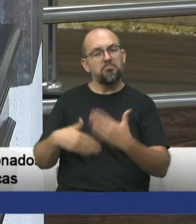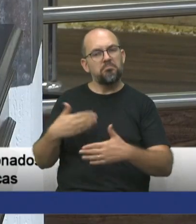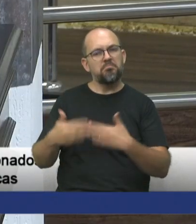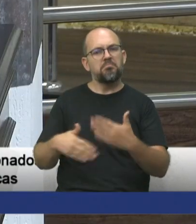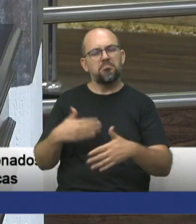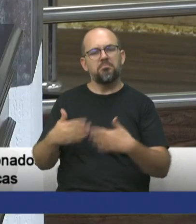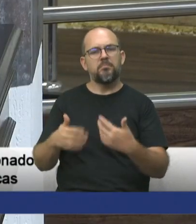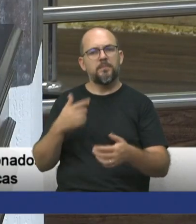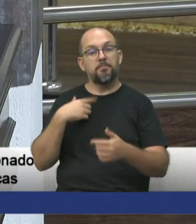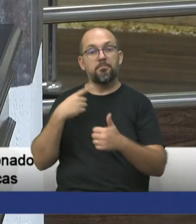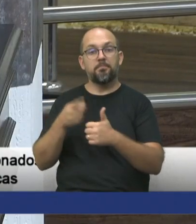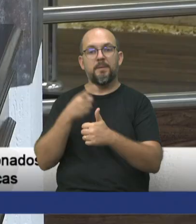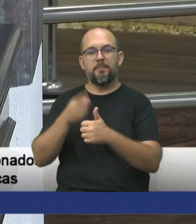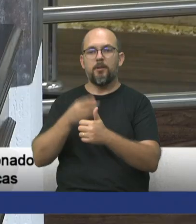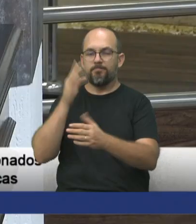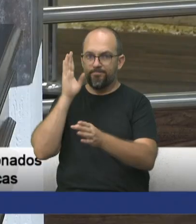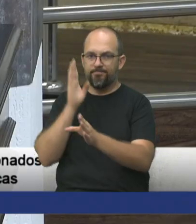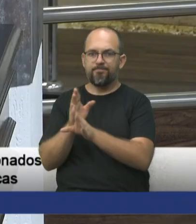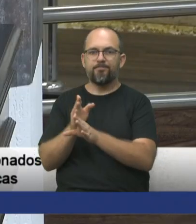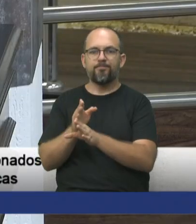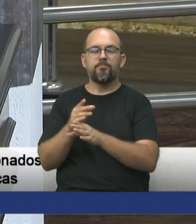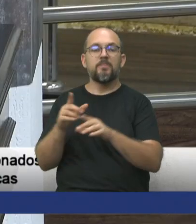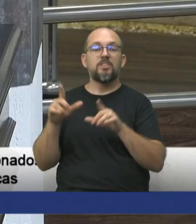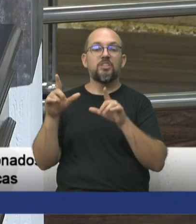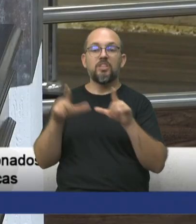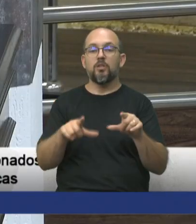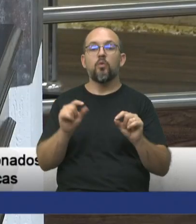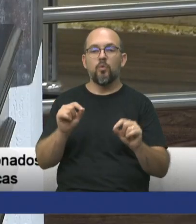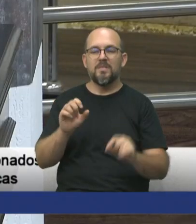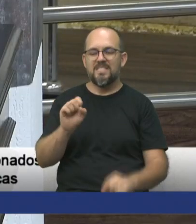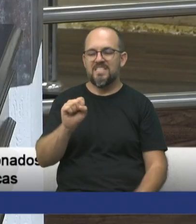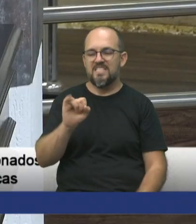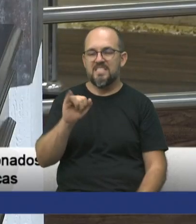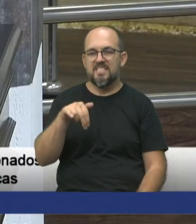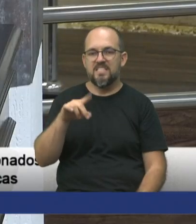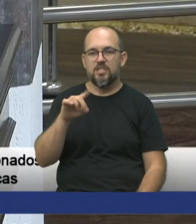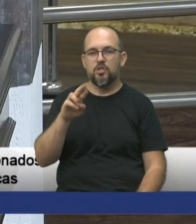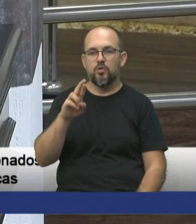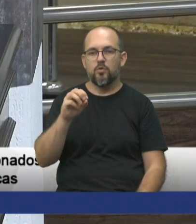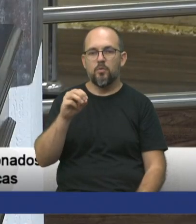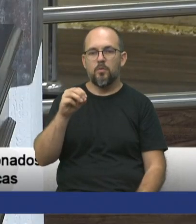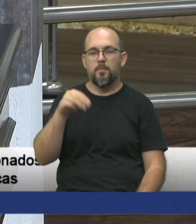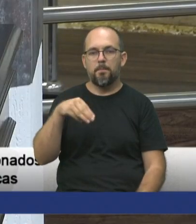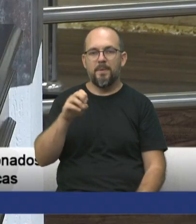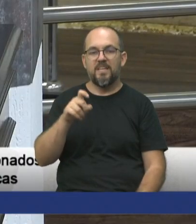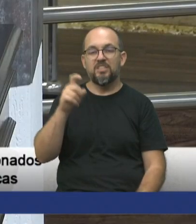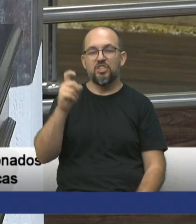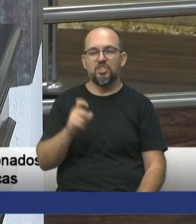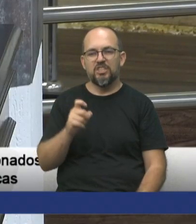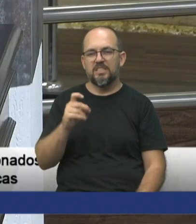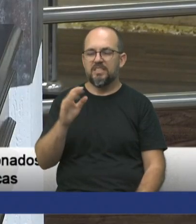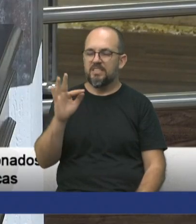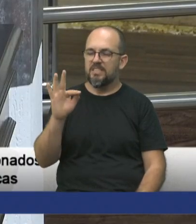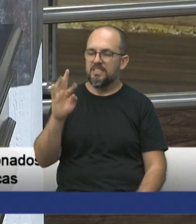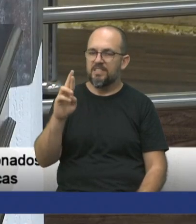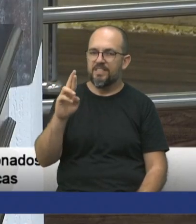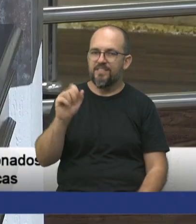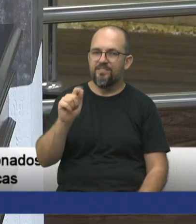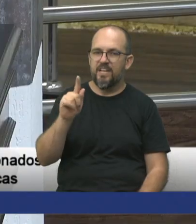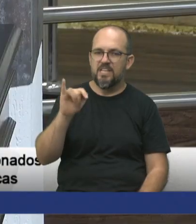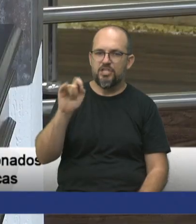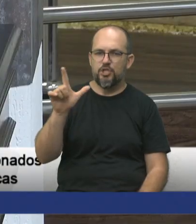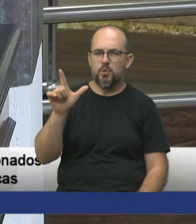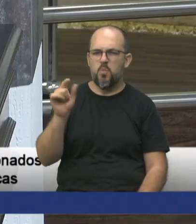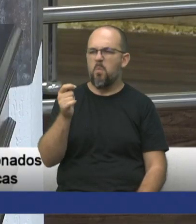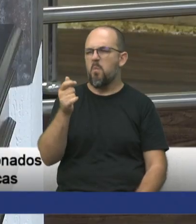primeiro diagnóstico, que era um diagnóstico de uma síndrome que chama Síndrome do X frágil. É uma síndrome muito pouco divulgada, que dentro